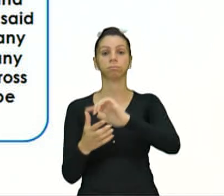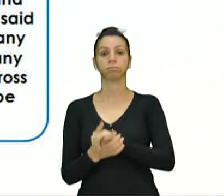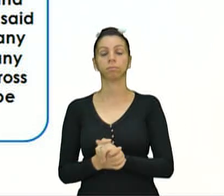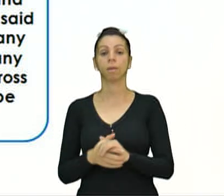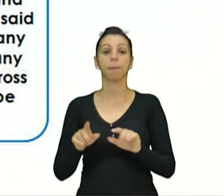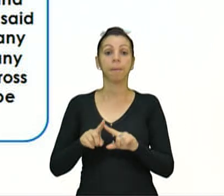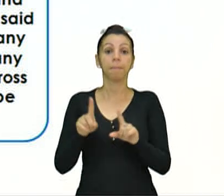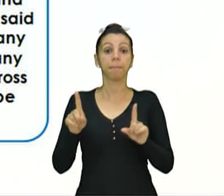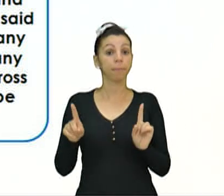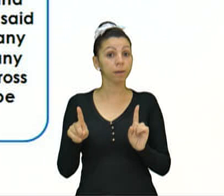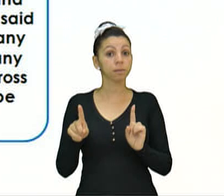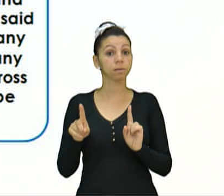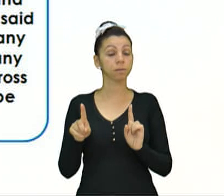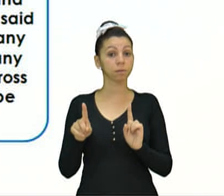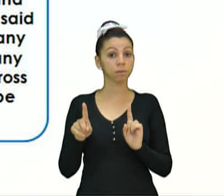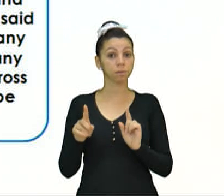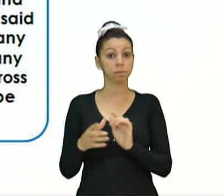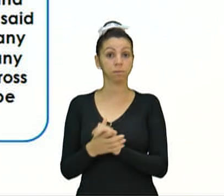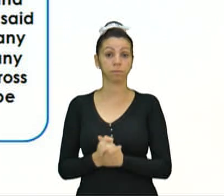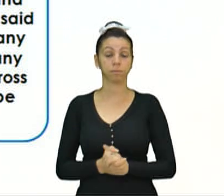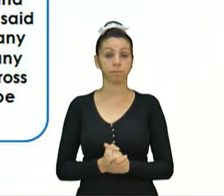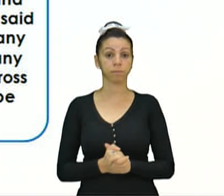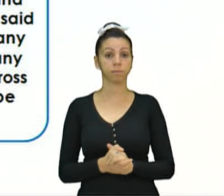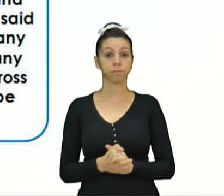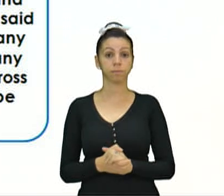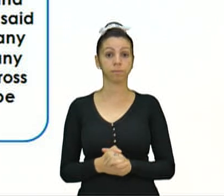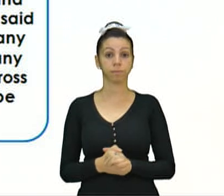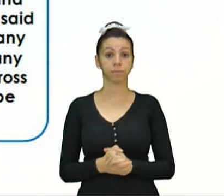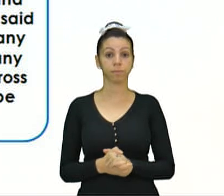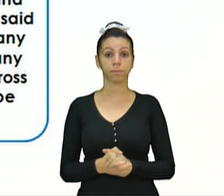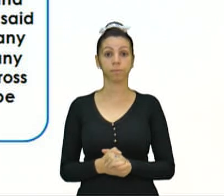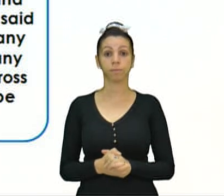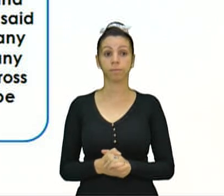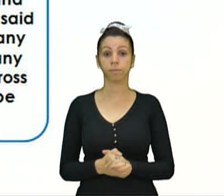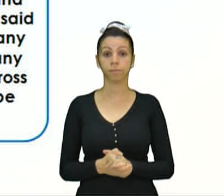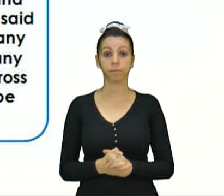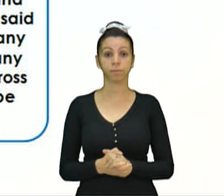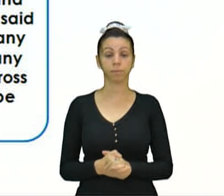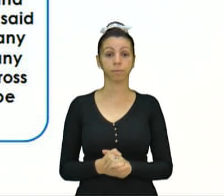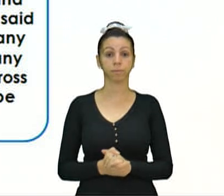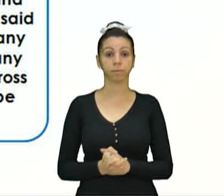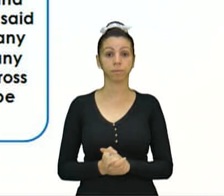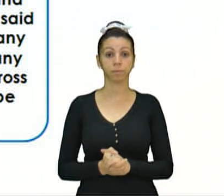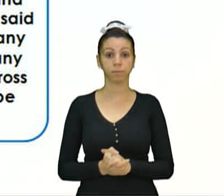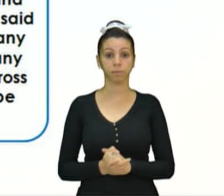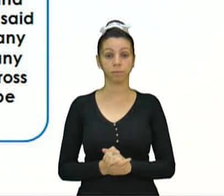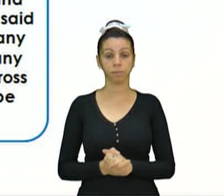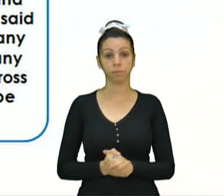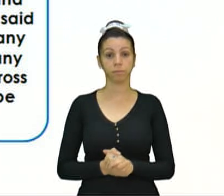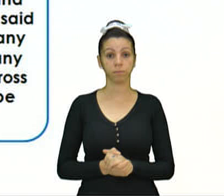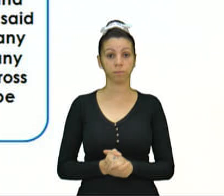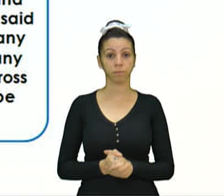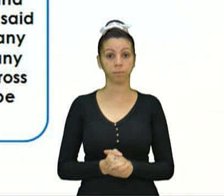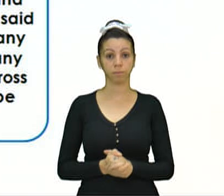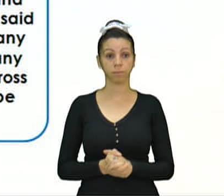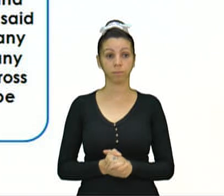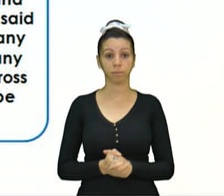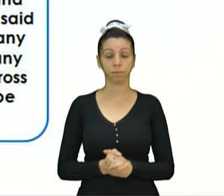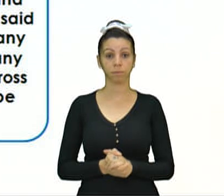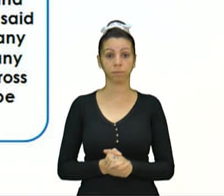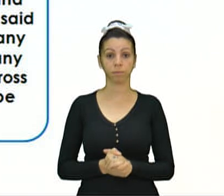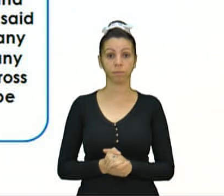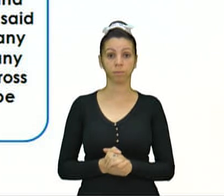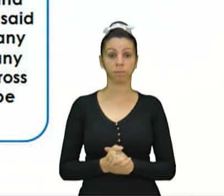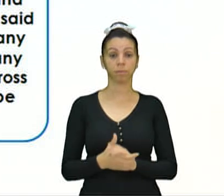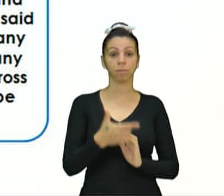plus mais online media, internet, sites, slow data speeds, picture and text. Daí aqui já